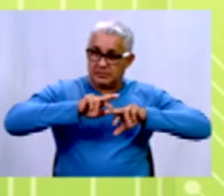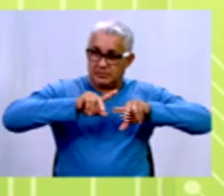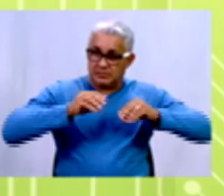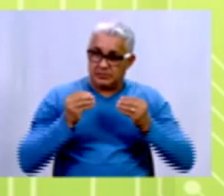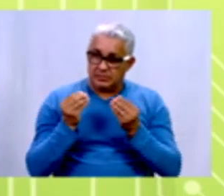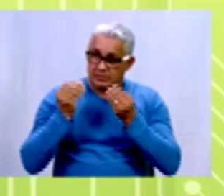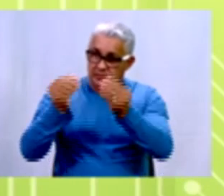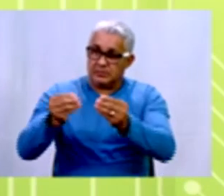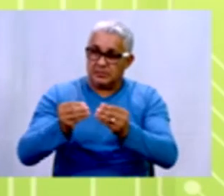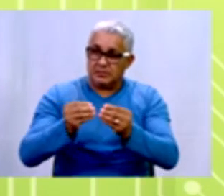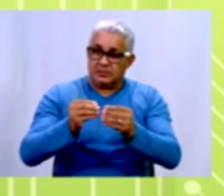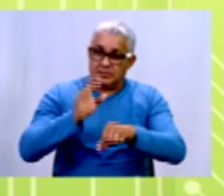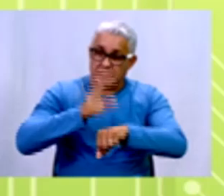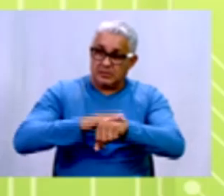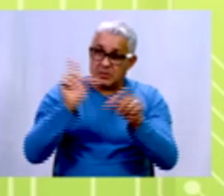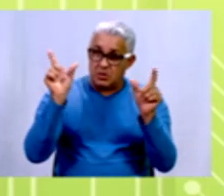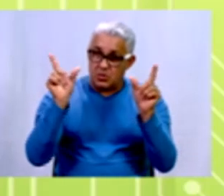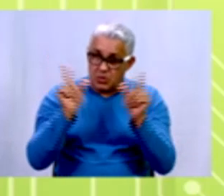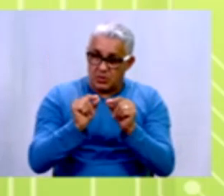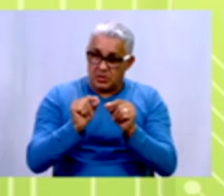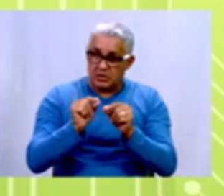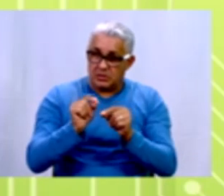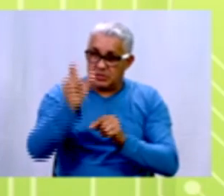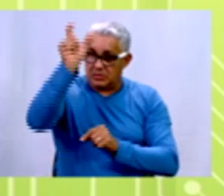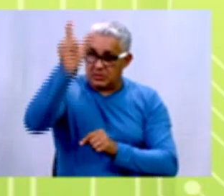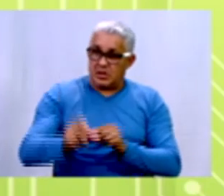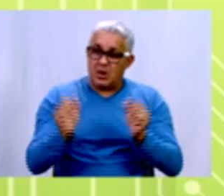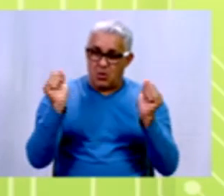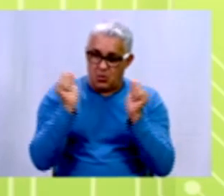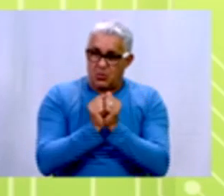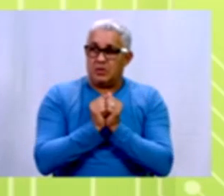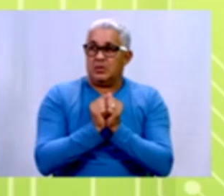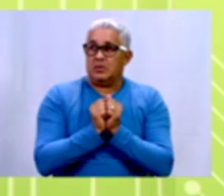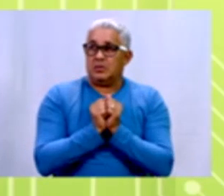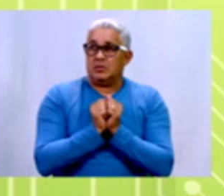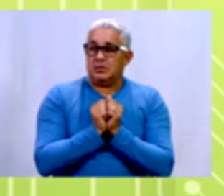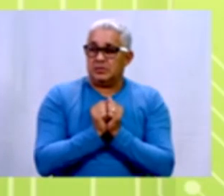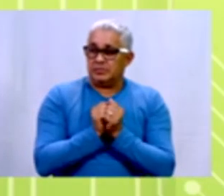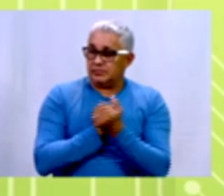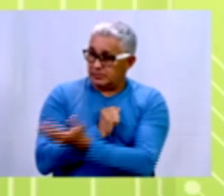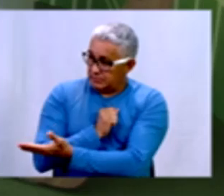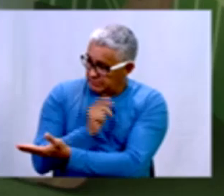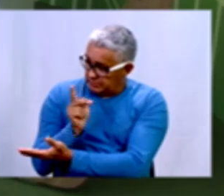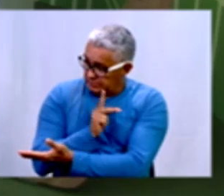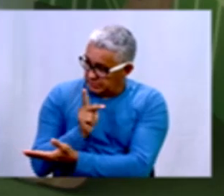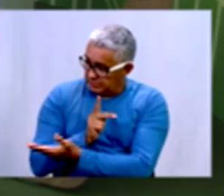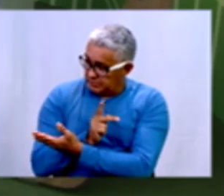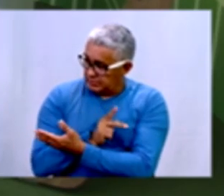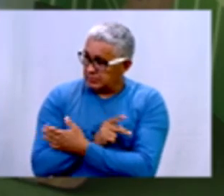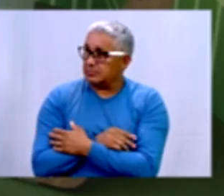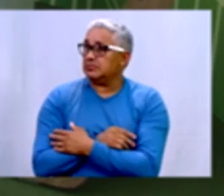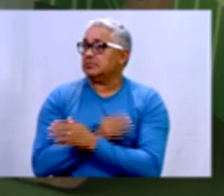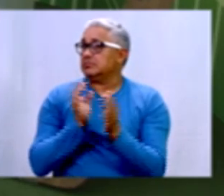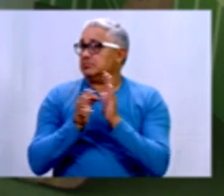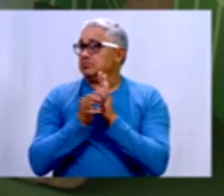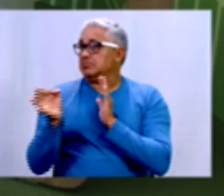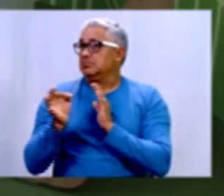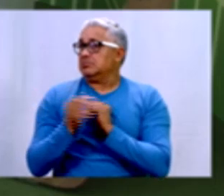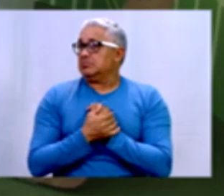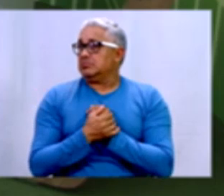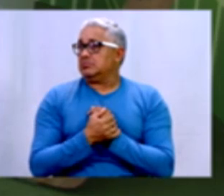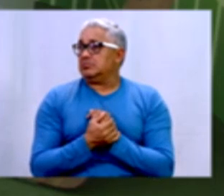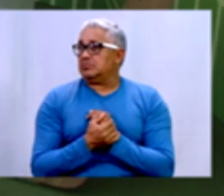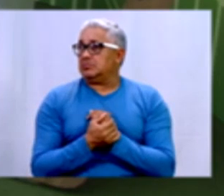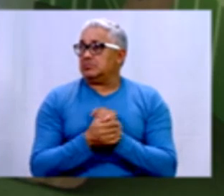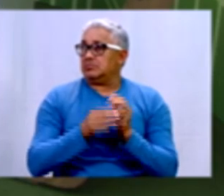de tempo com o cliente dentro do táxi. Tá? Professora, alguma observação com relação à nossa